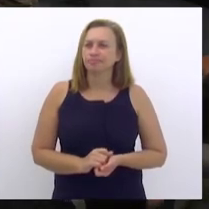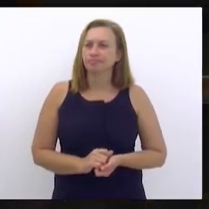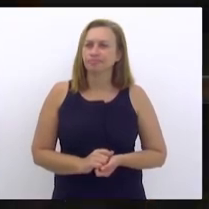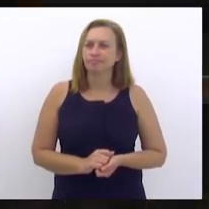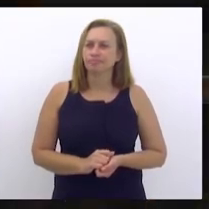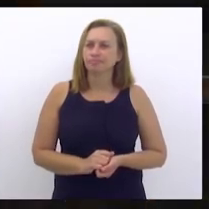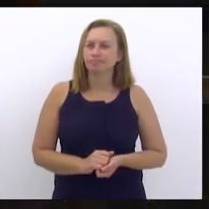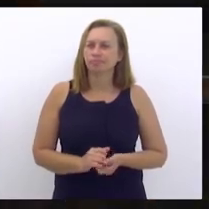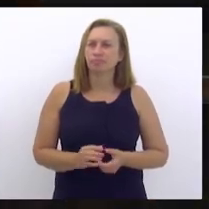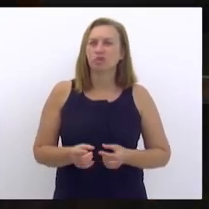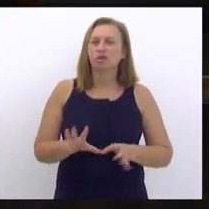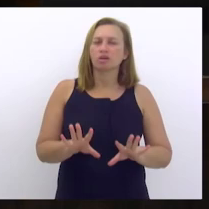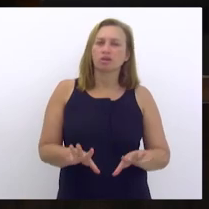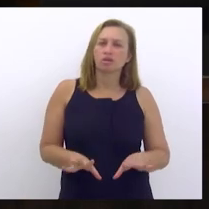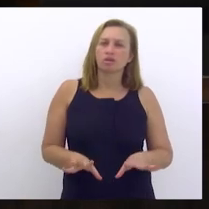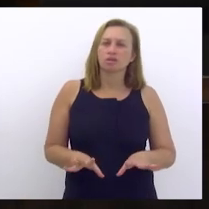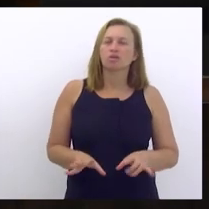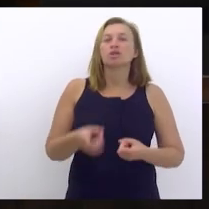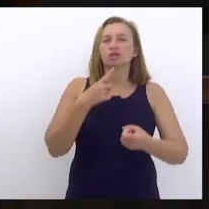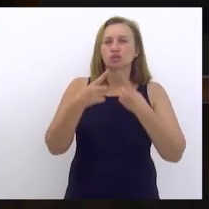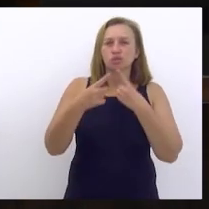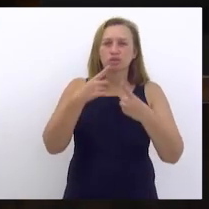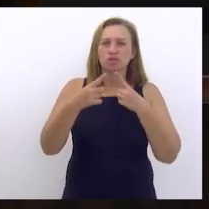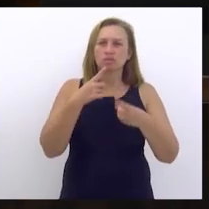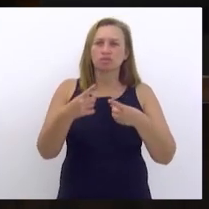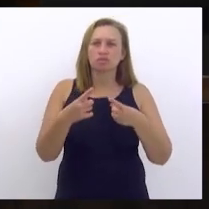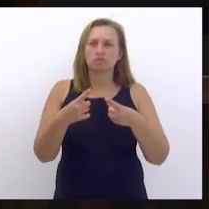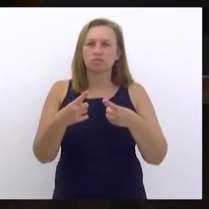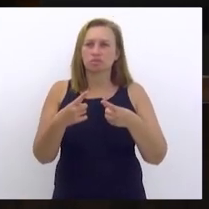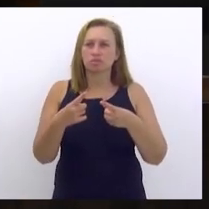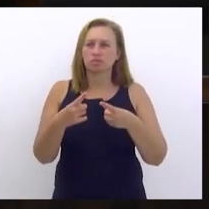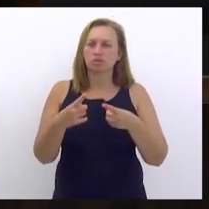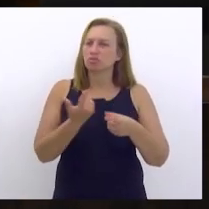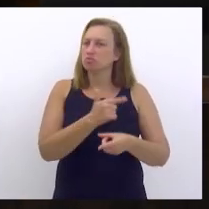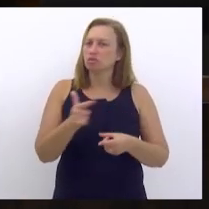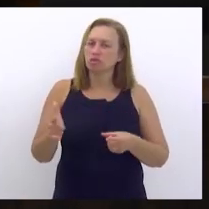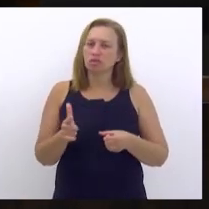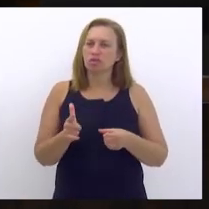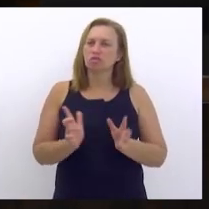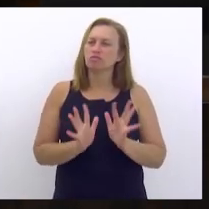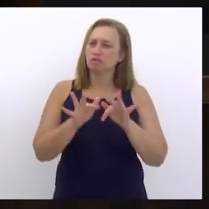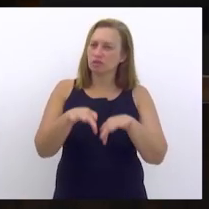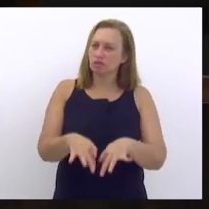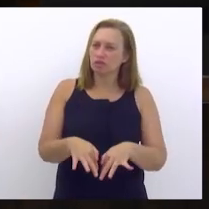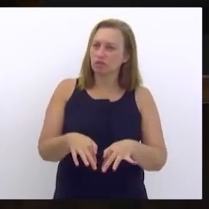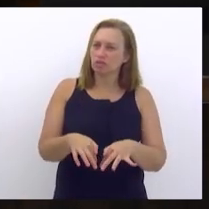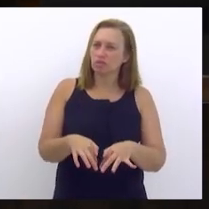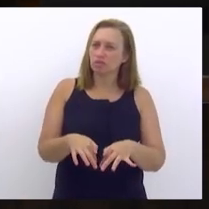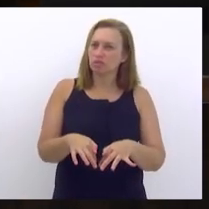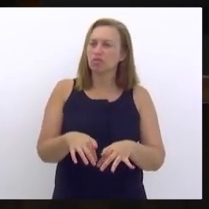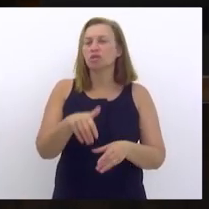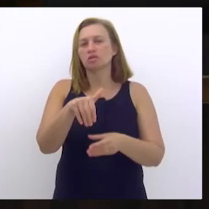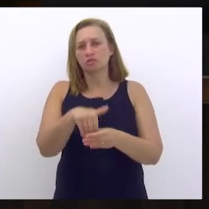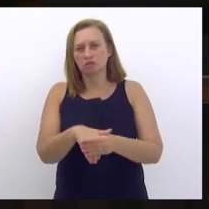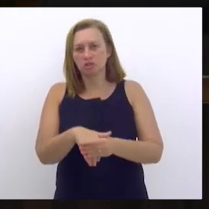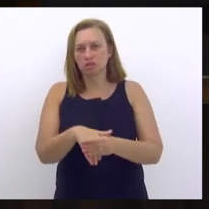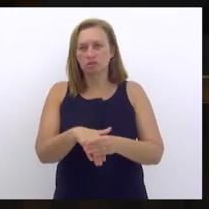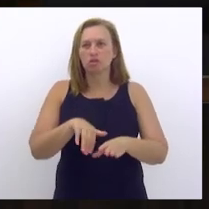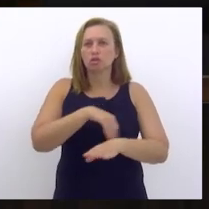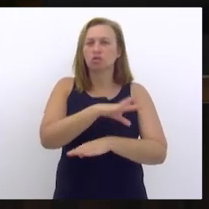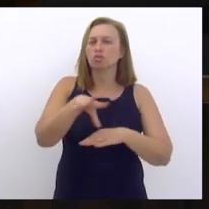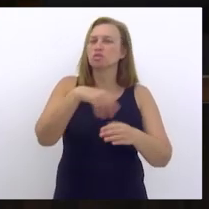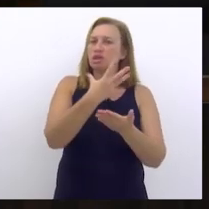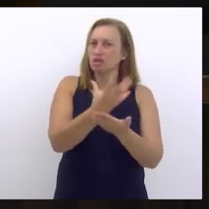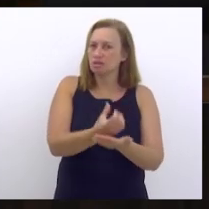Com os pareceres emitidos, em discussão. Não havendo quem queira discutir, encerrada a discussão. Em votação,